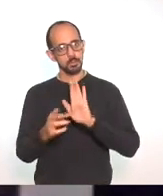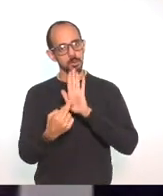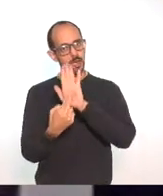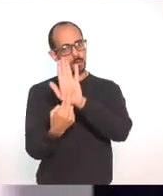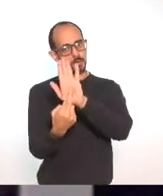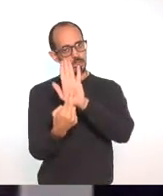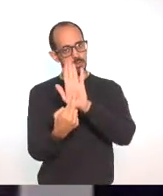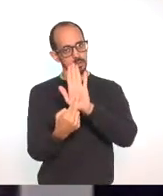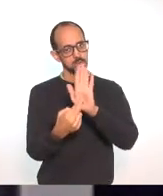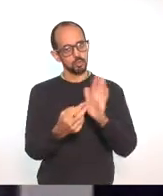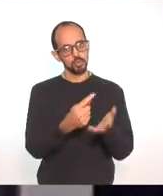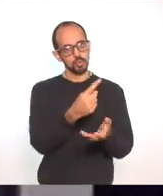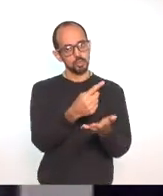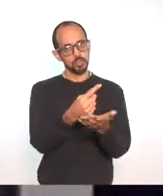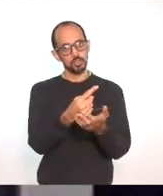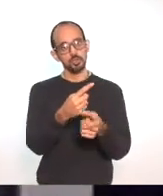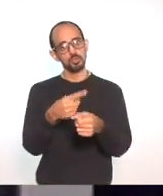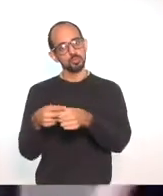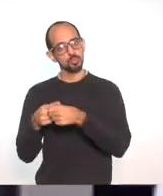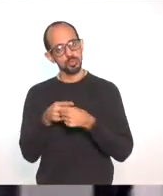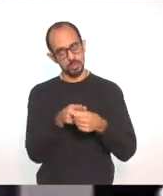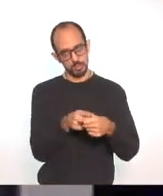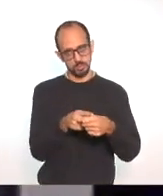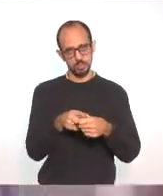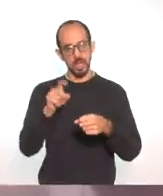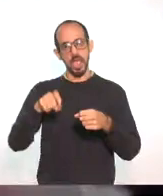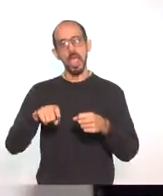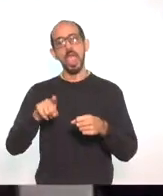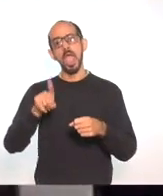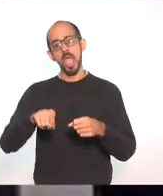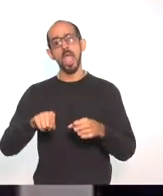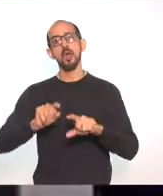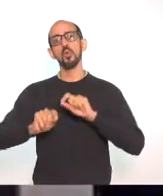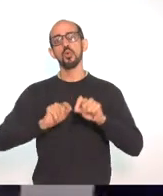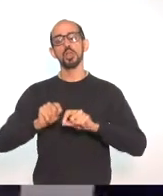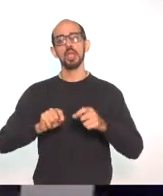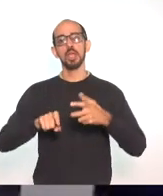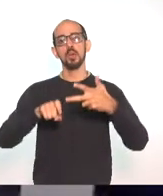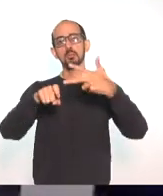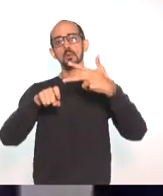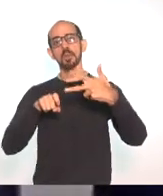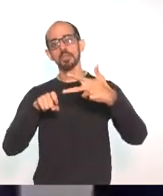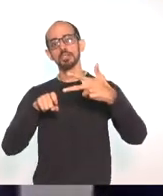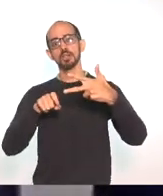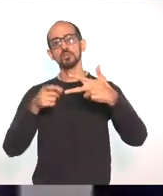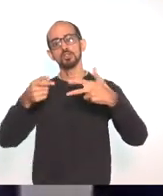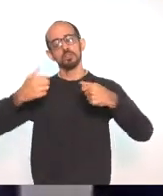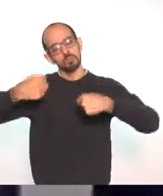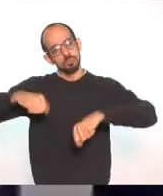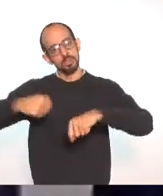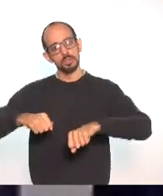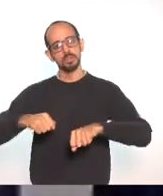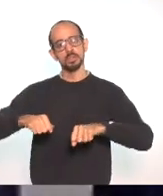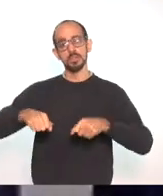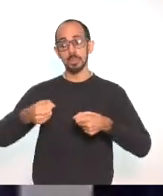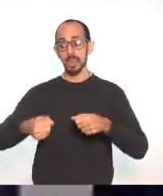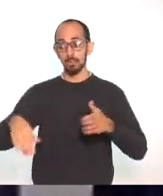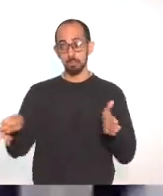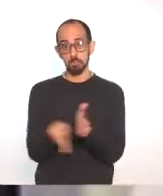representações dos Municípios quer dizer entre os executivos municipais e constitui exatamente a região